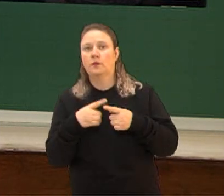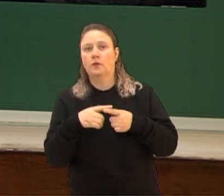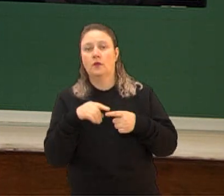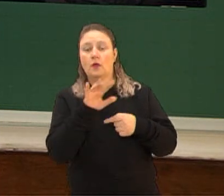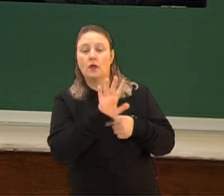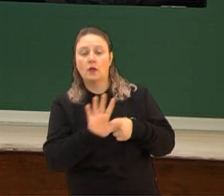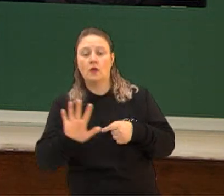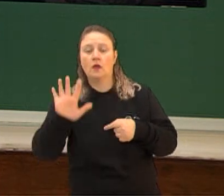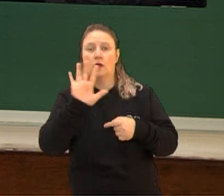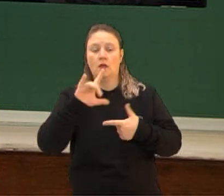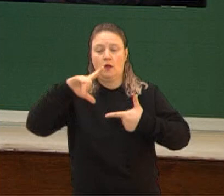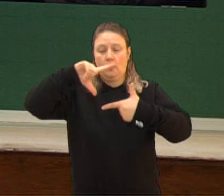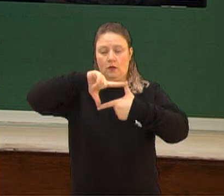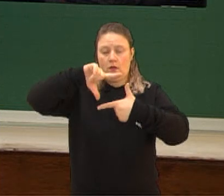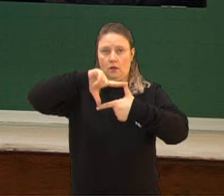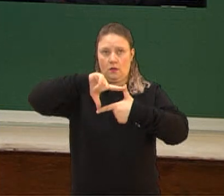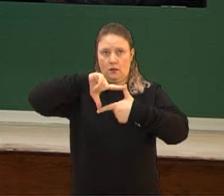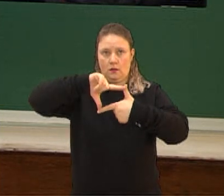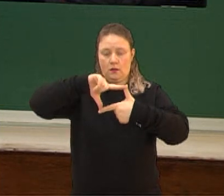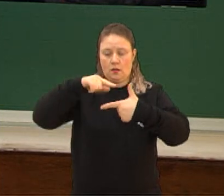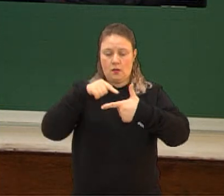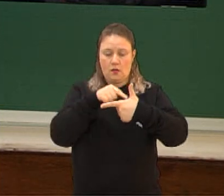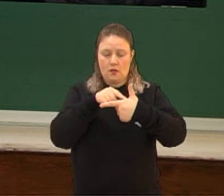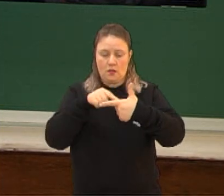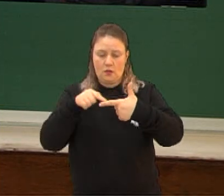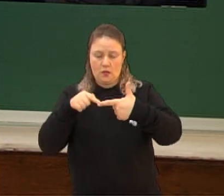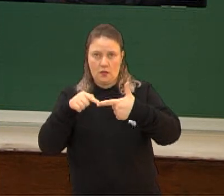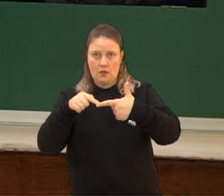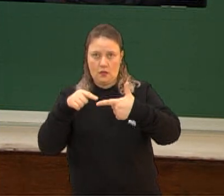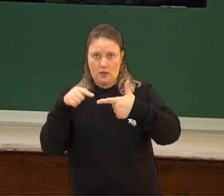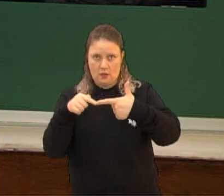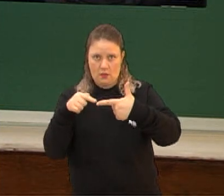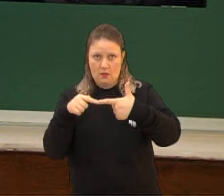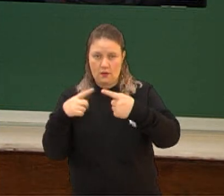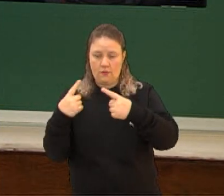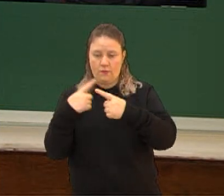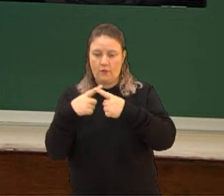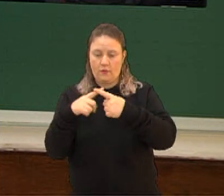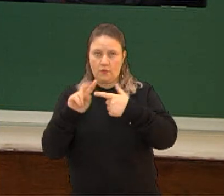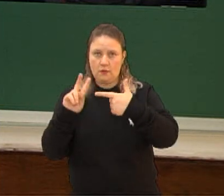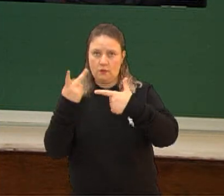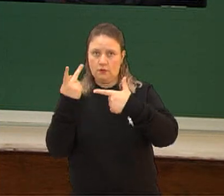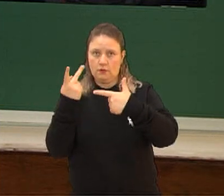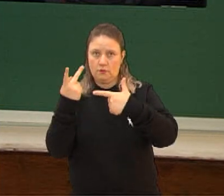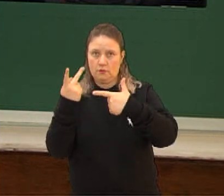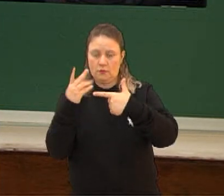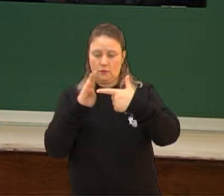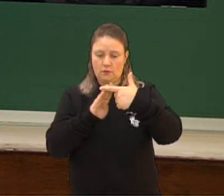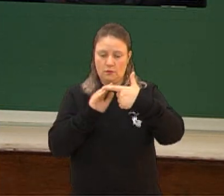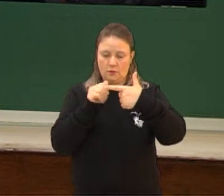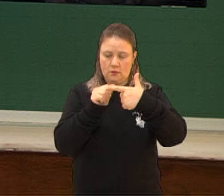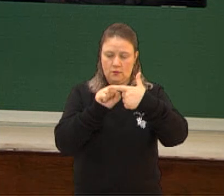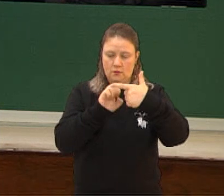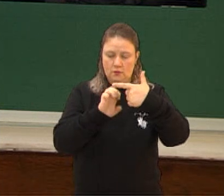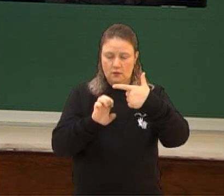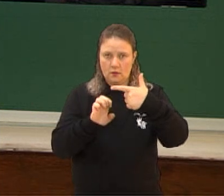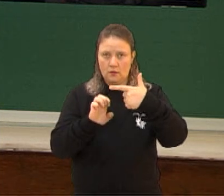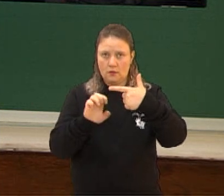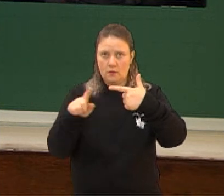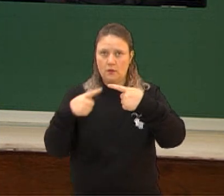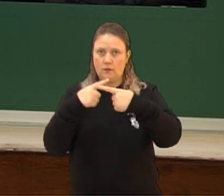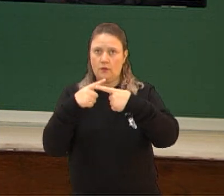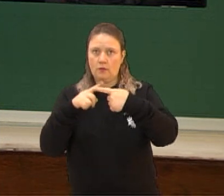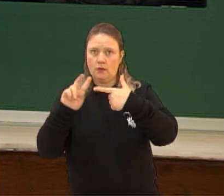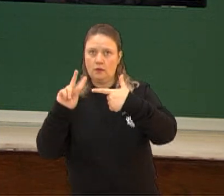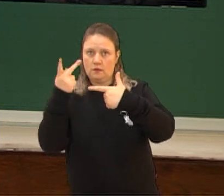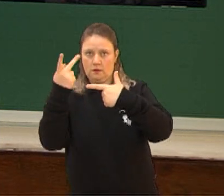faz base vezes altura, ou a área de um quadrilátero qualquer, lado vezes lado. Você tem que prestar